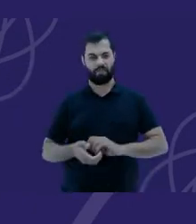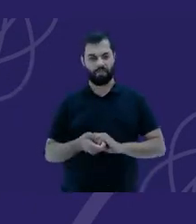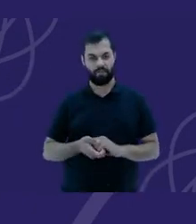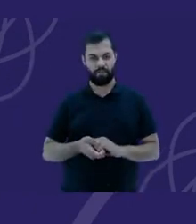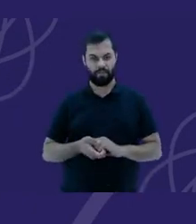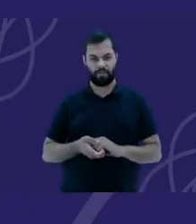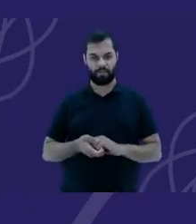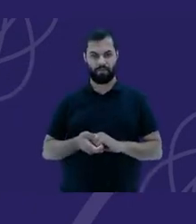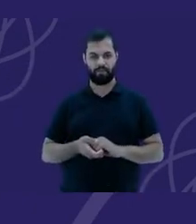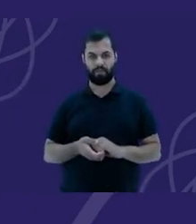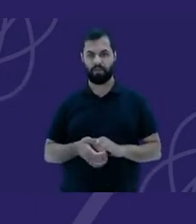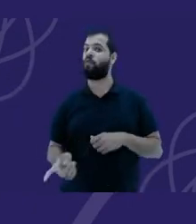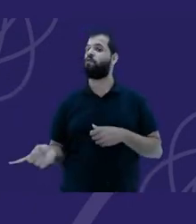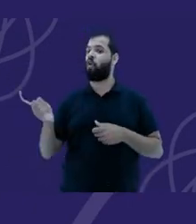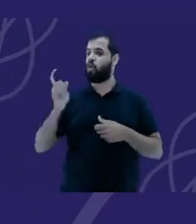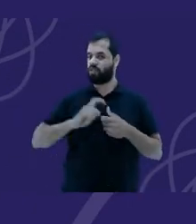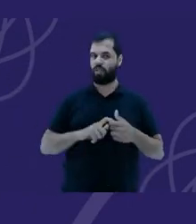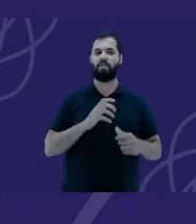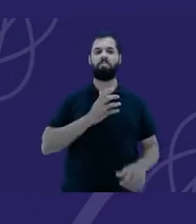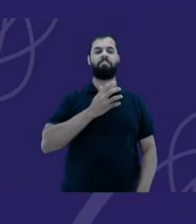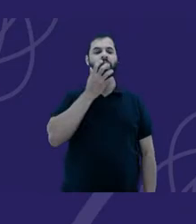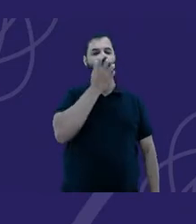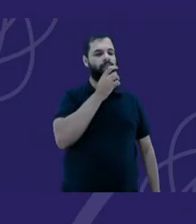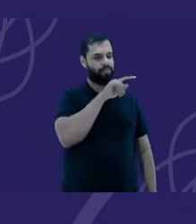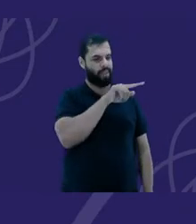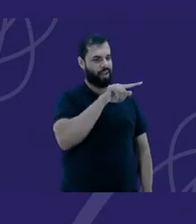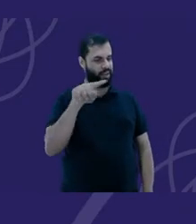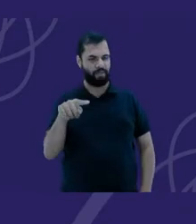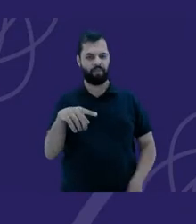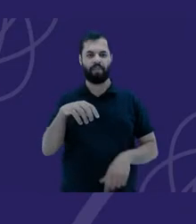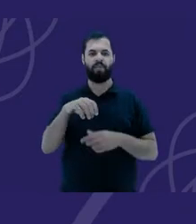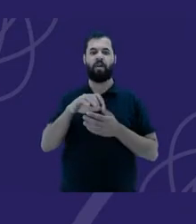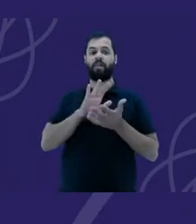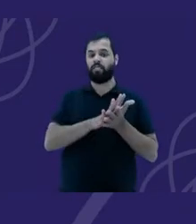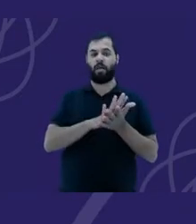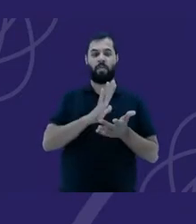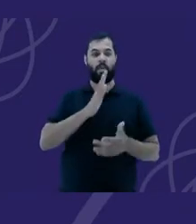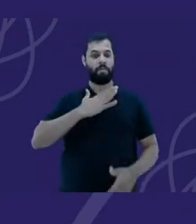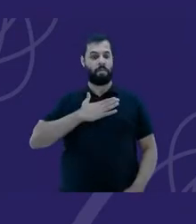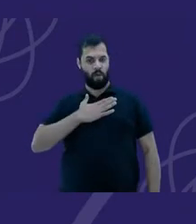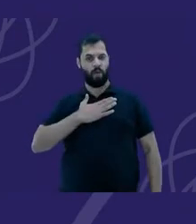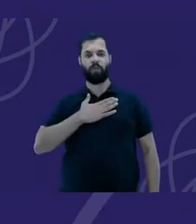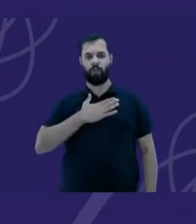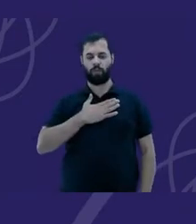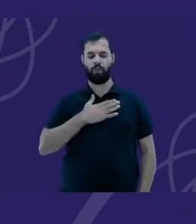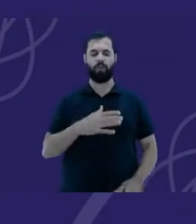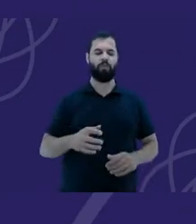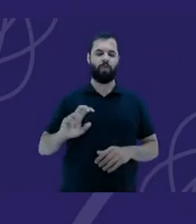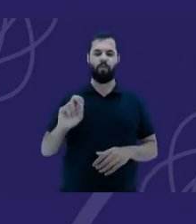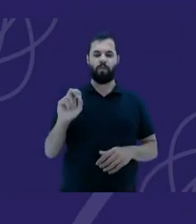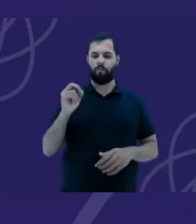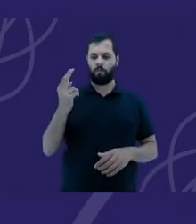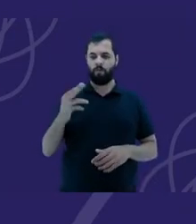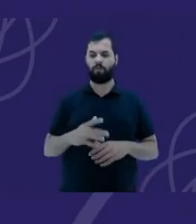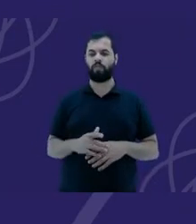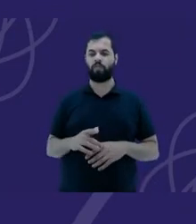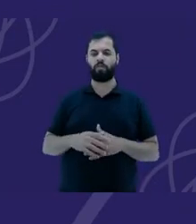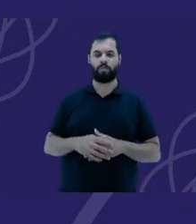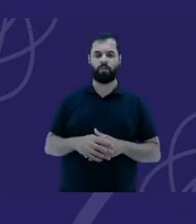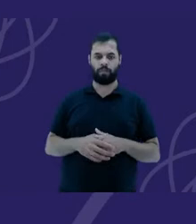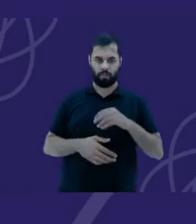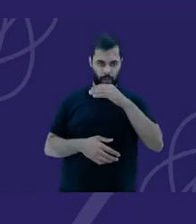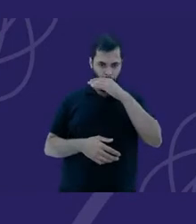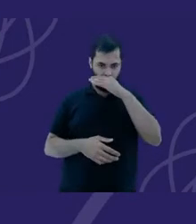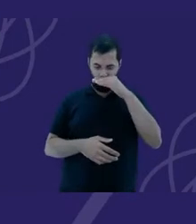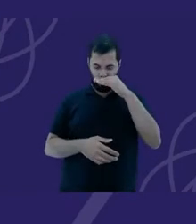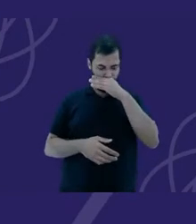É isso aí, voltei aqui para cantar. Vou cantar outro samba meu, em sol maior, bem lentinho. É um samba chamado Me